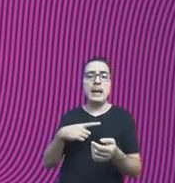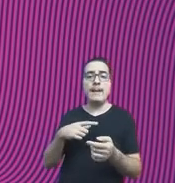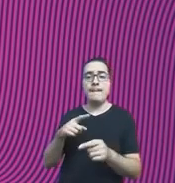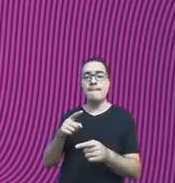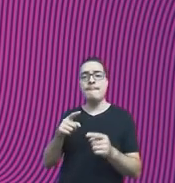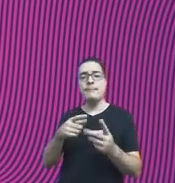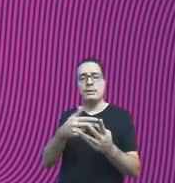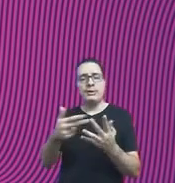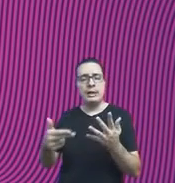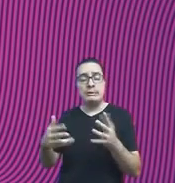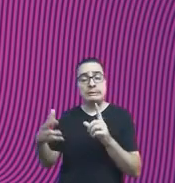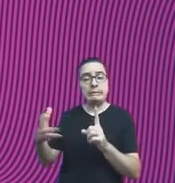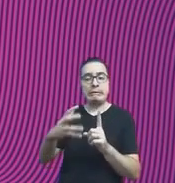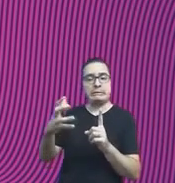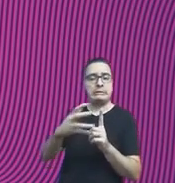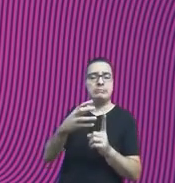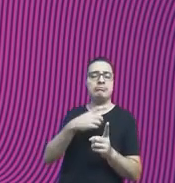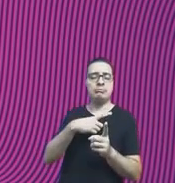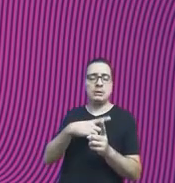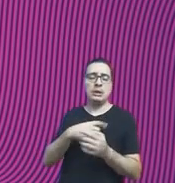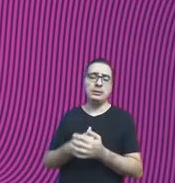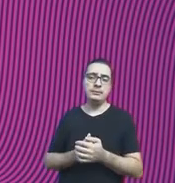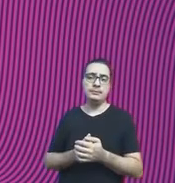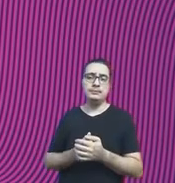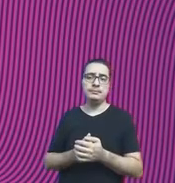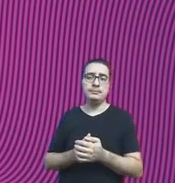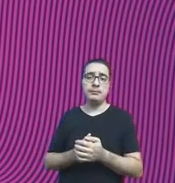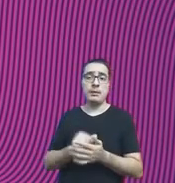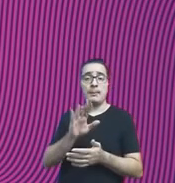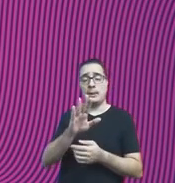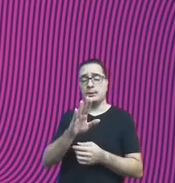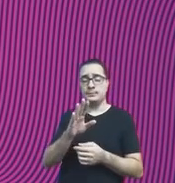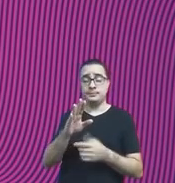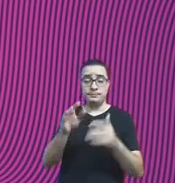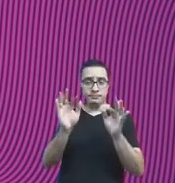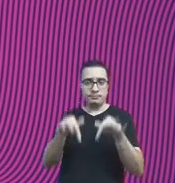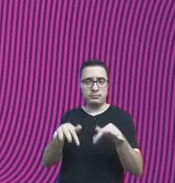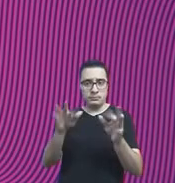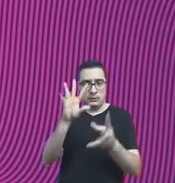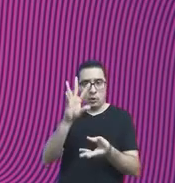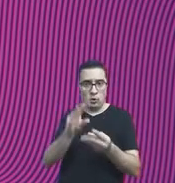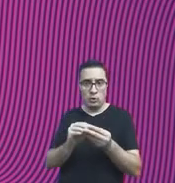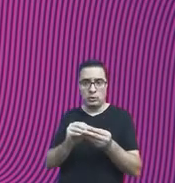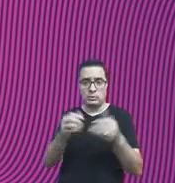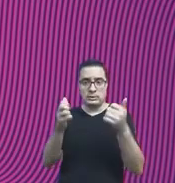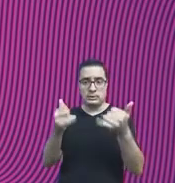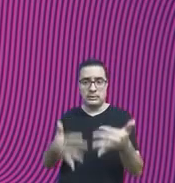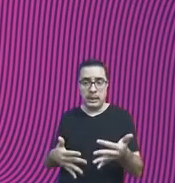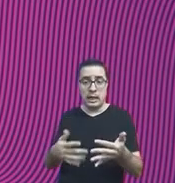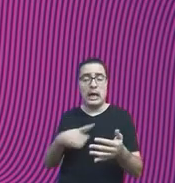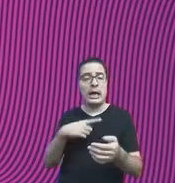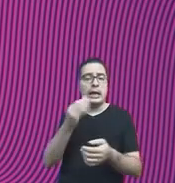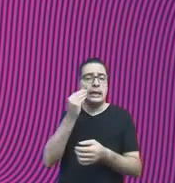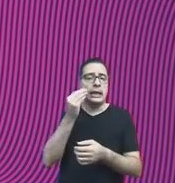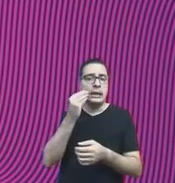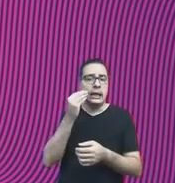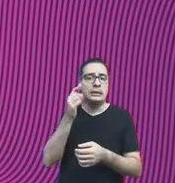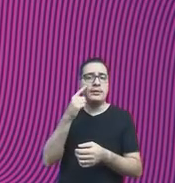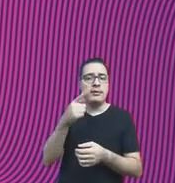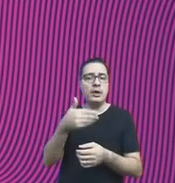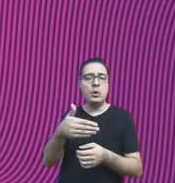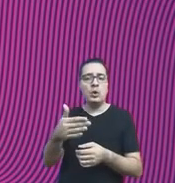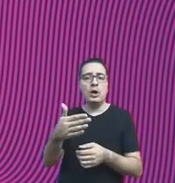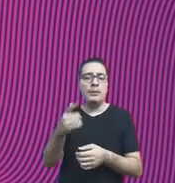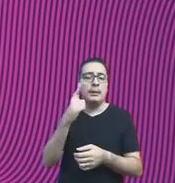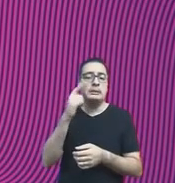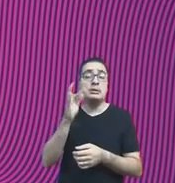também. Mas o ponto, no final, para concluir, e para mim isso que eu falo de tendências, né, pensando em perspectivas de futuro,